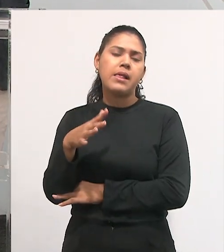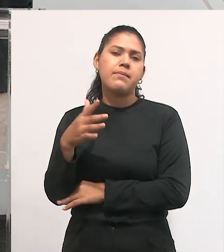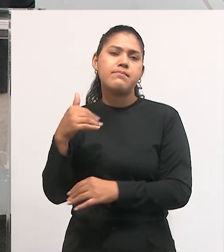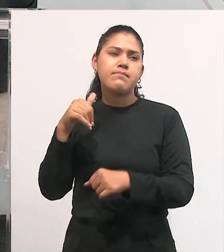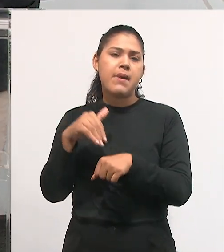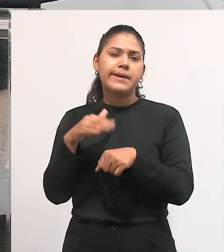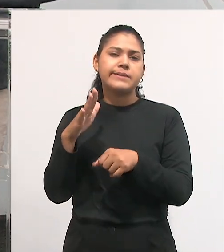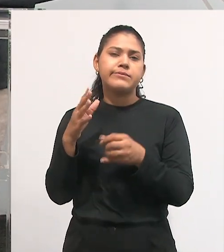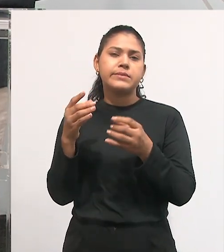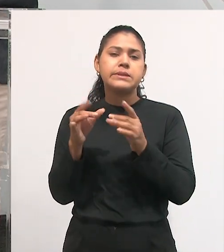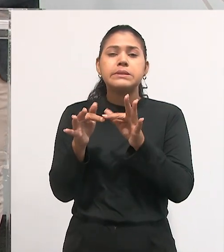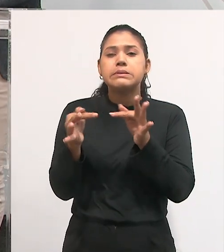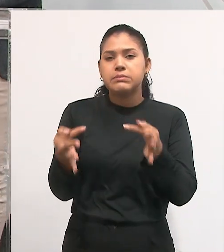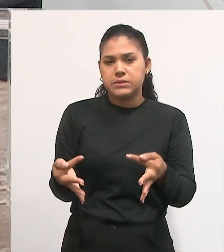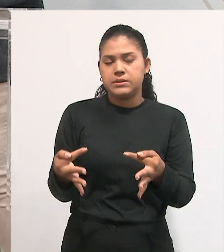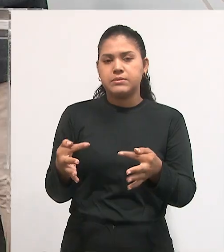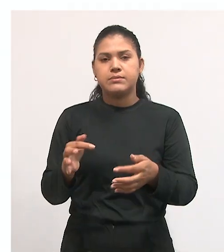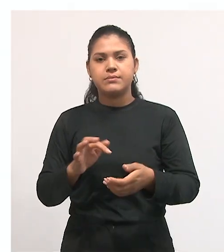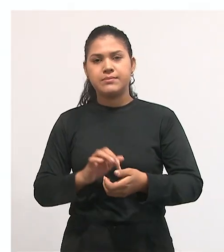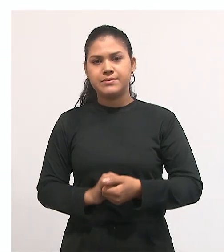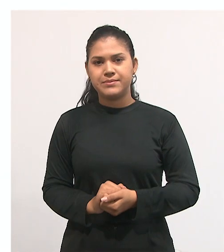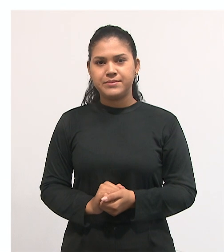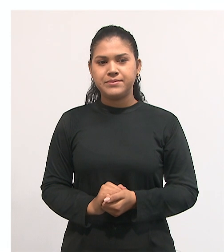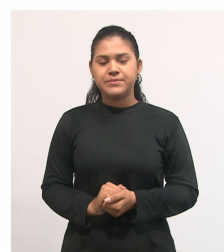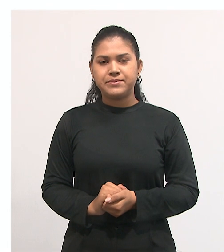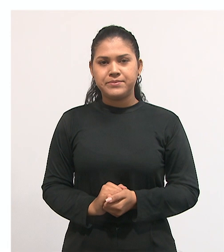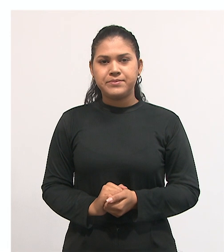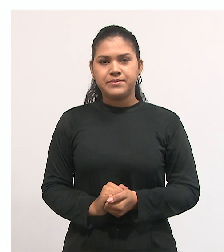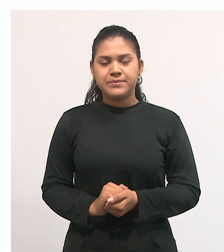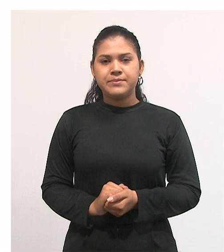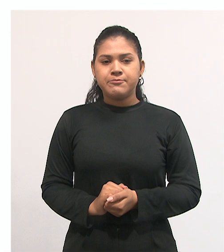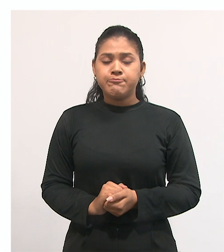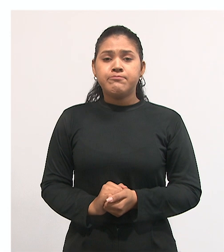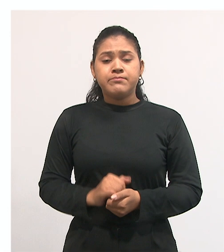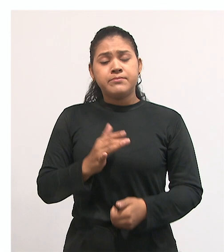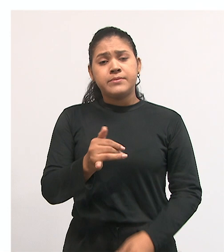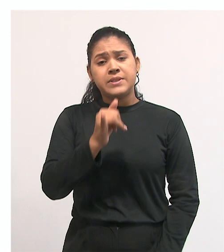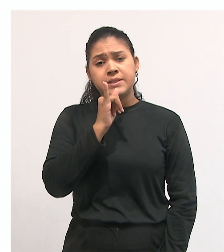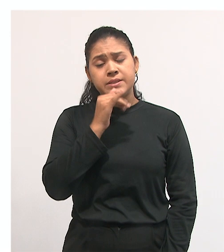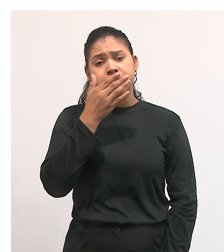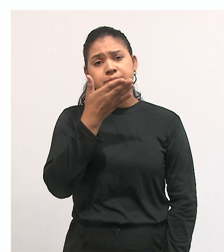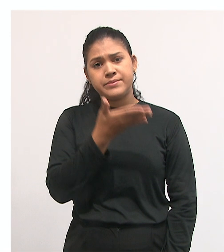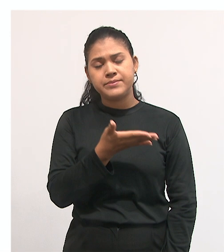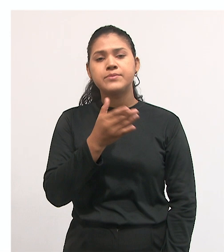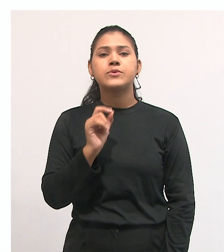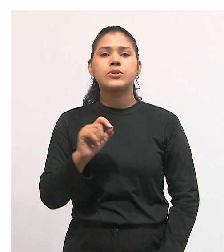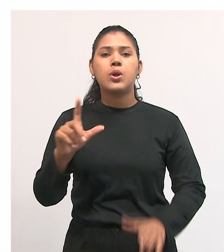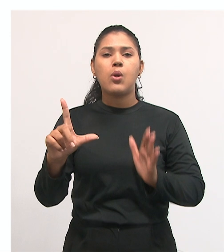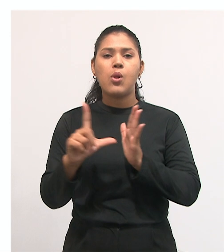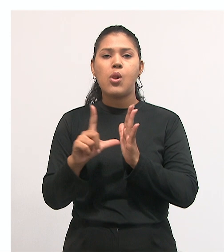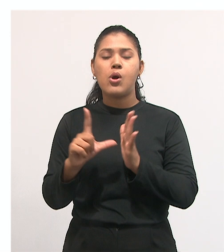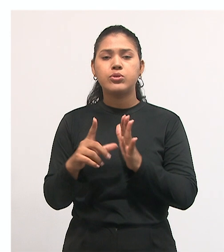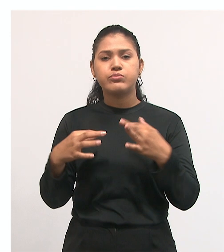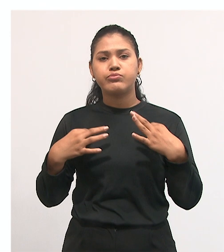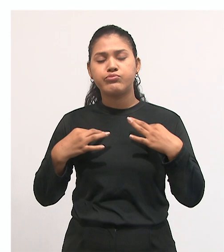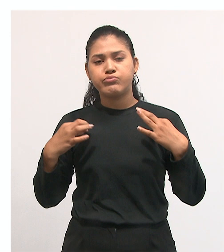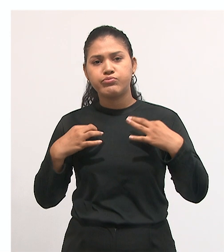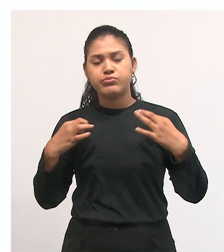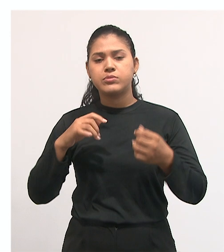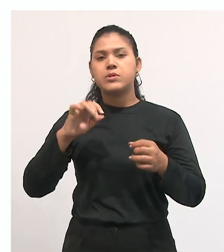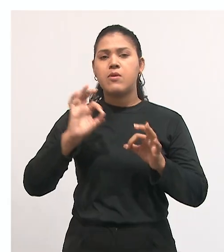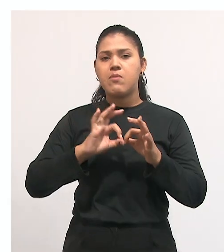Beleza? Vamos dar continuidade aqui no nosso slide. Aí eu trouxe um exemplo aqui, né, de uma loja de roupas, né, que